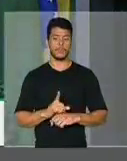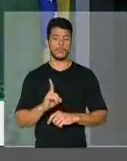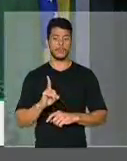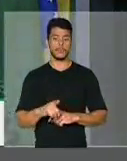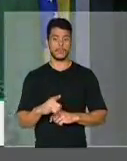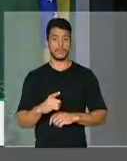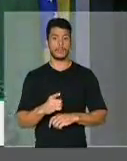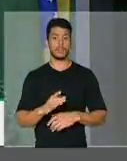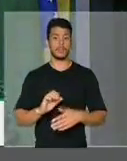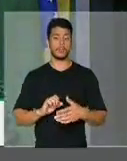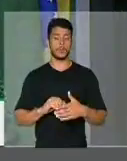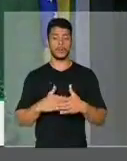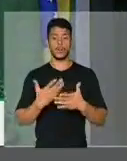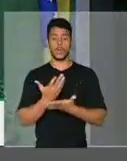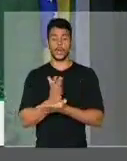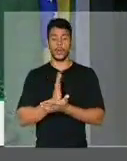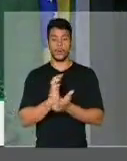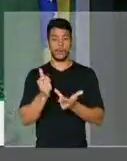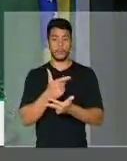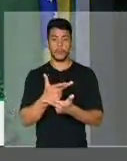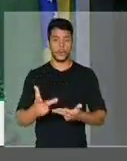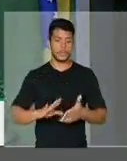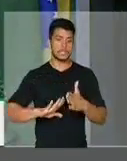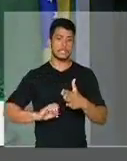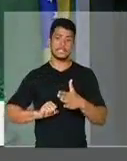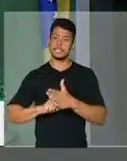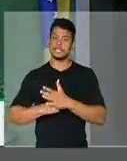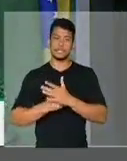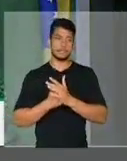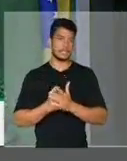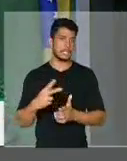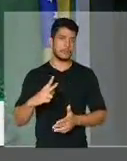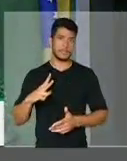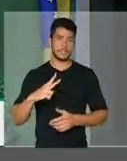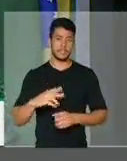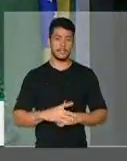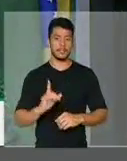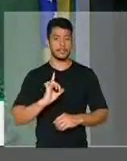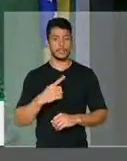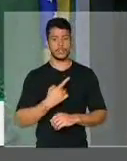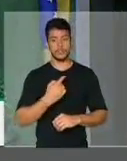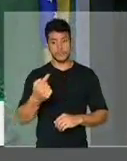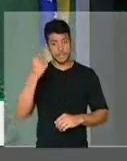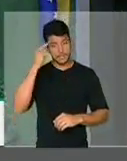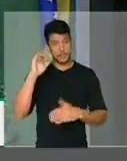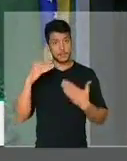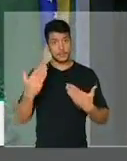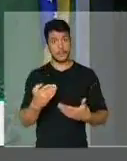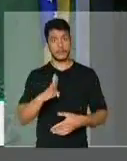serviço limitado privado. Vencemos. E a banda B foi, então,